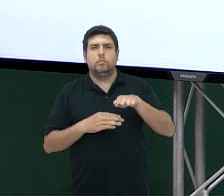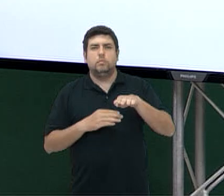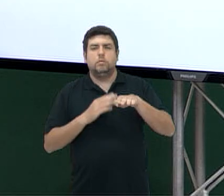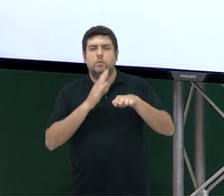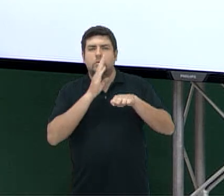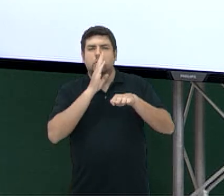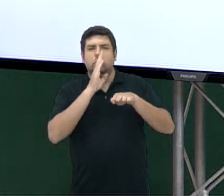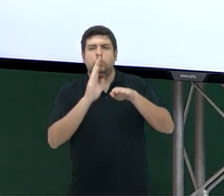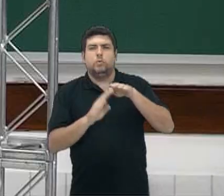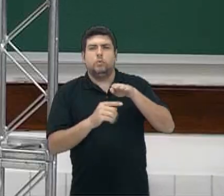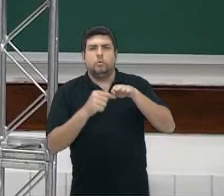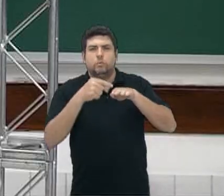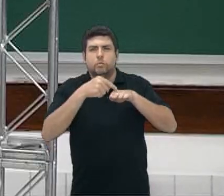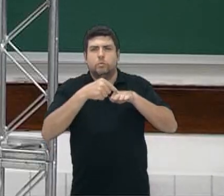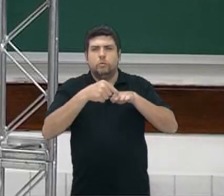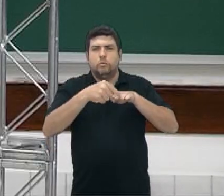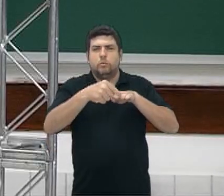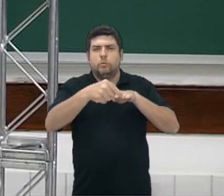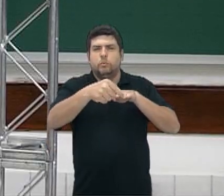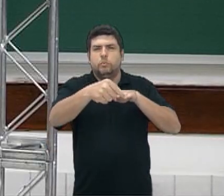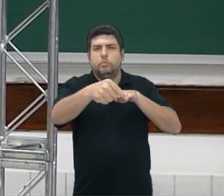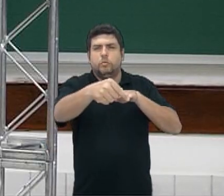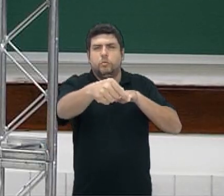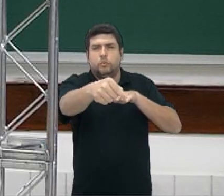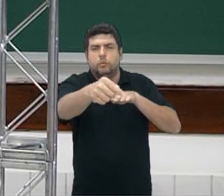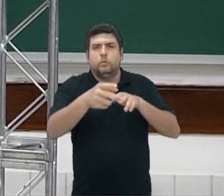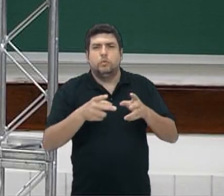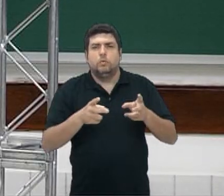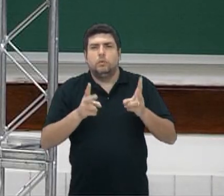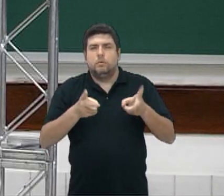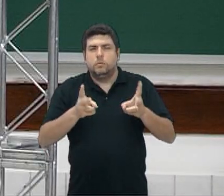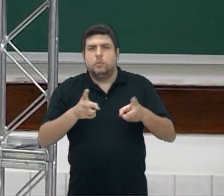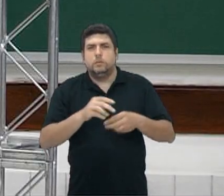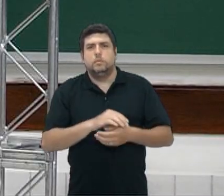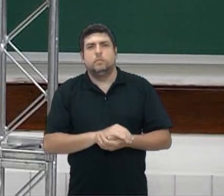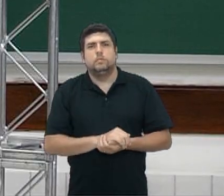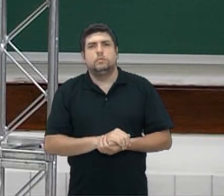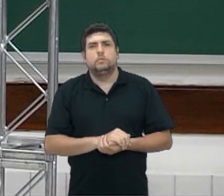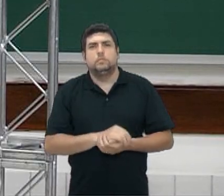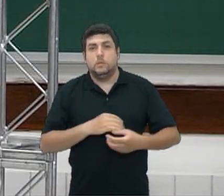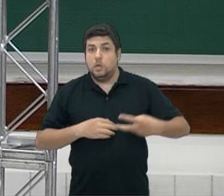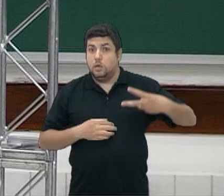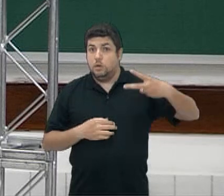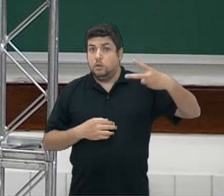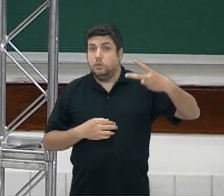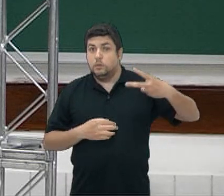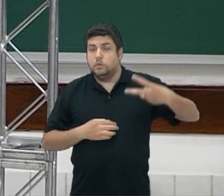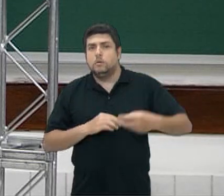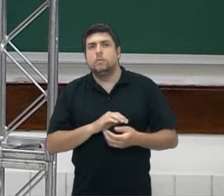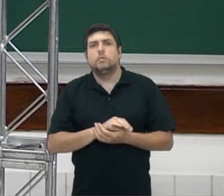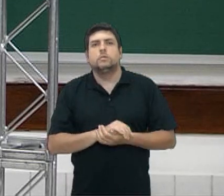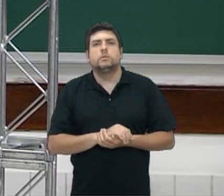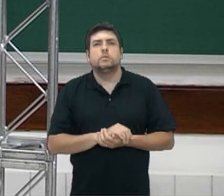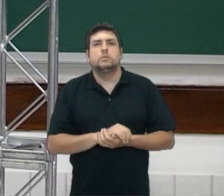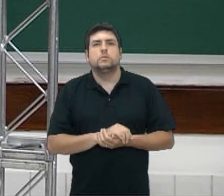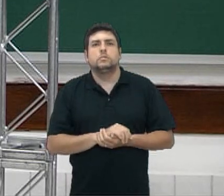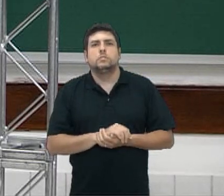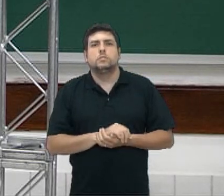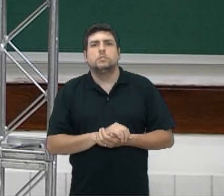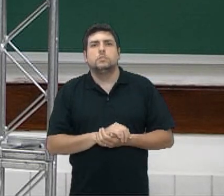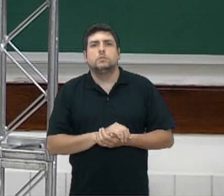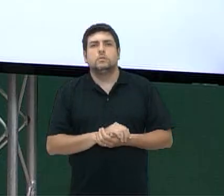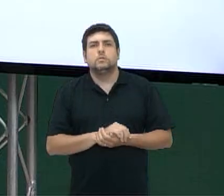uniforme. Beleza? Segunda afirmação. A força resultante sobre o